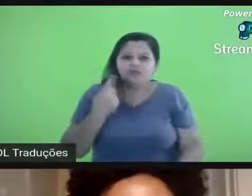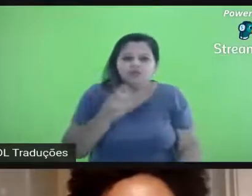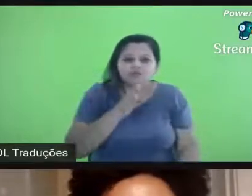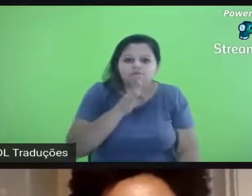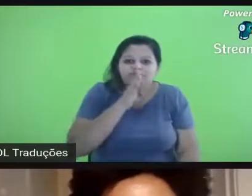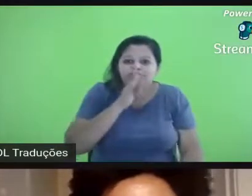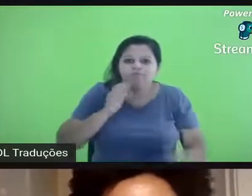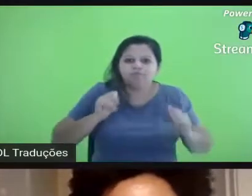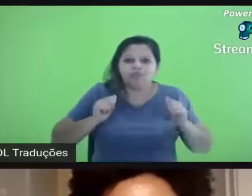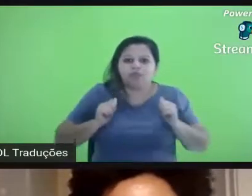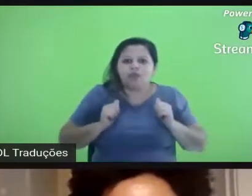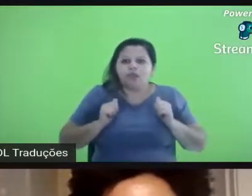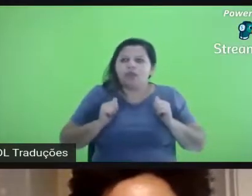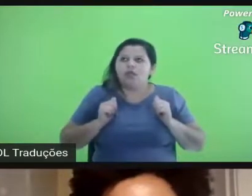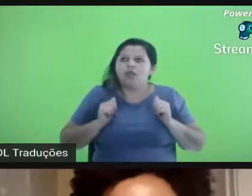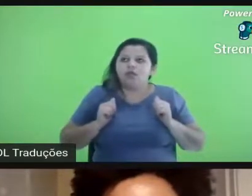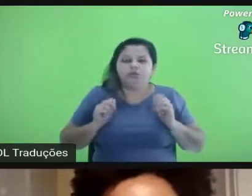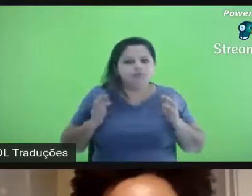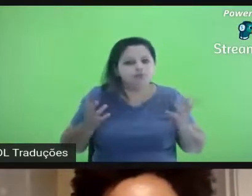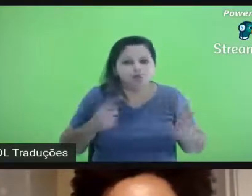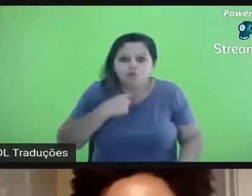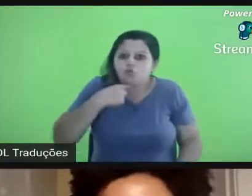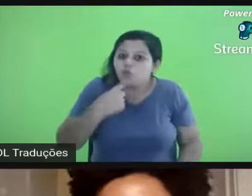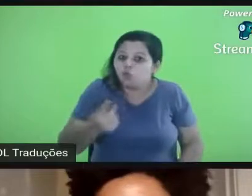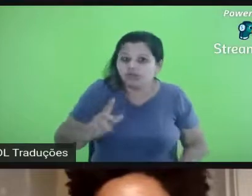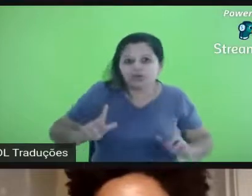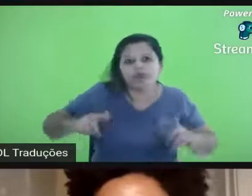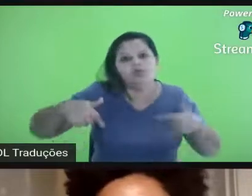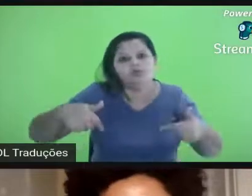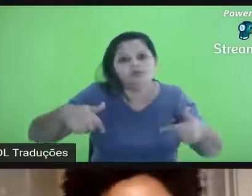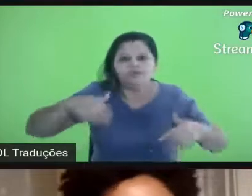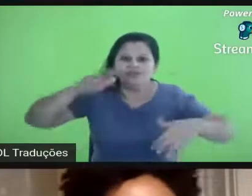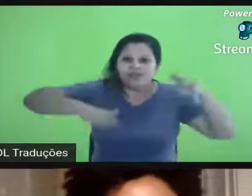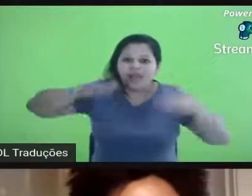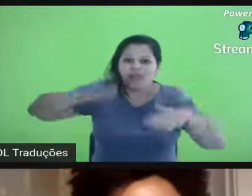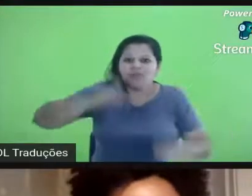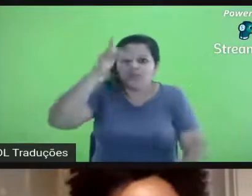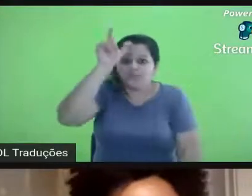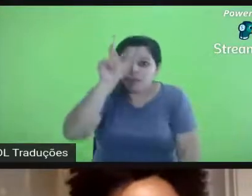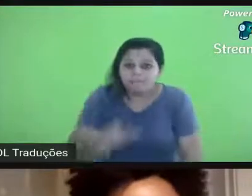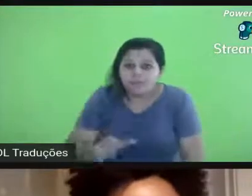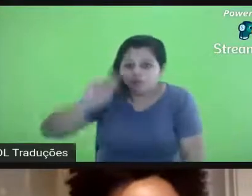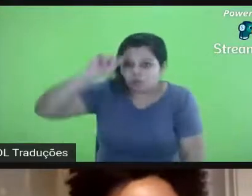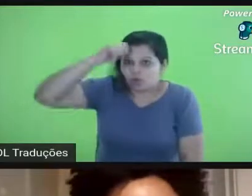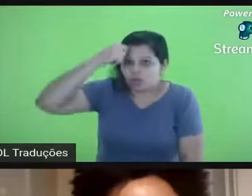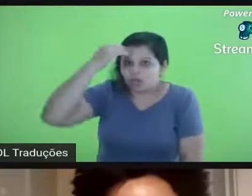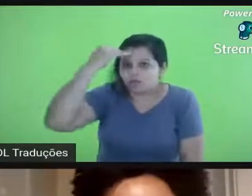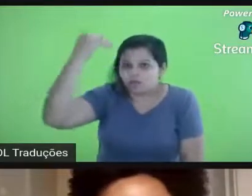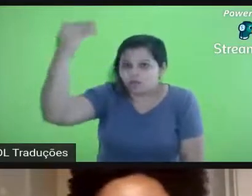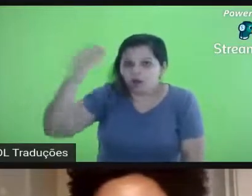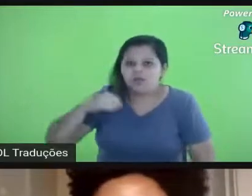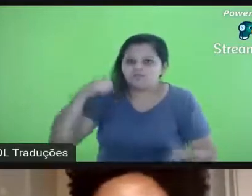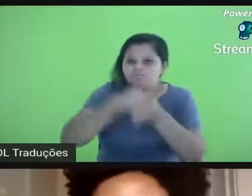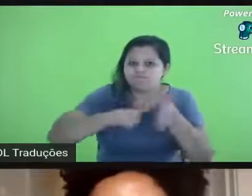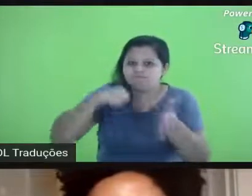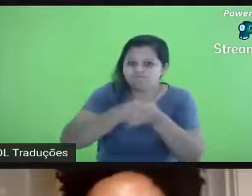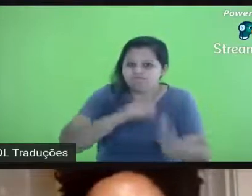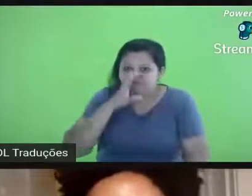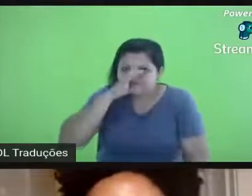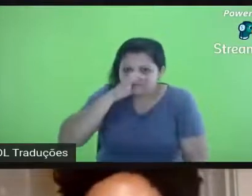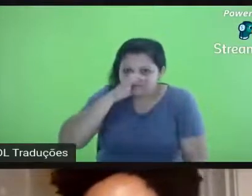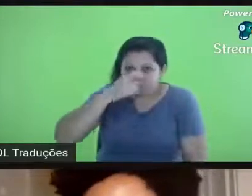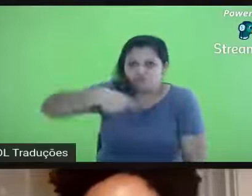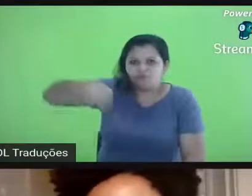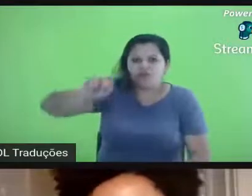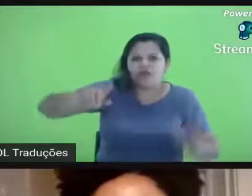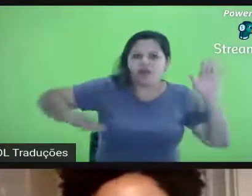muito, se traduz muito, por exemplo, quando você vê uma pessoa negra famosa que também tem um histórico de ativismo, que está lá numa praia